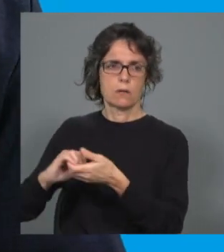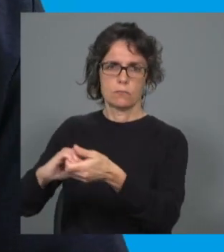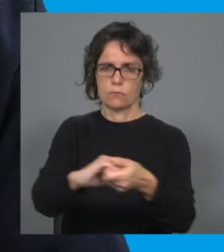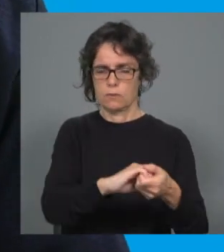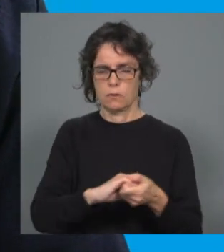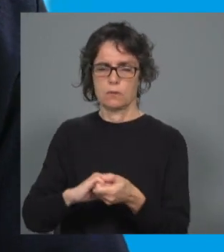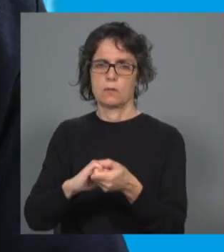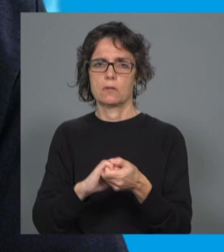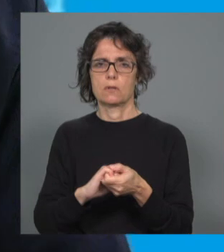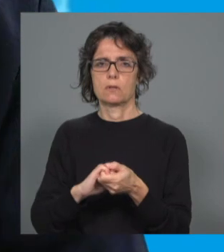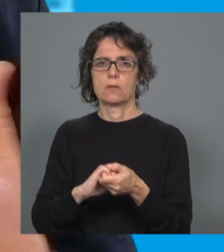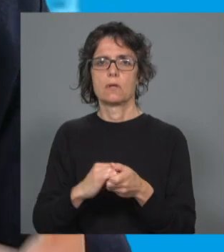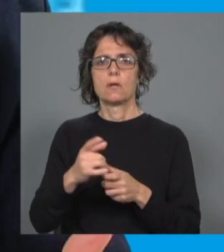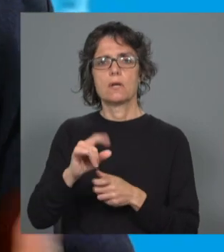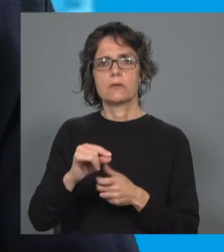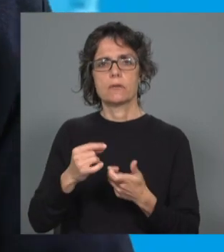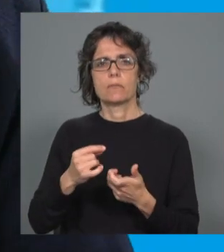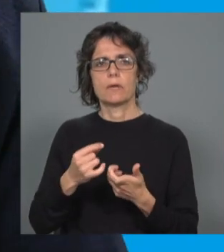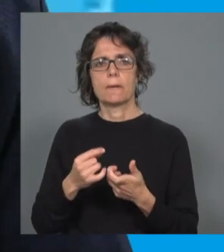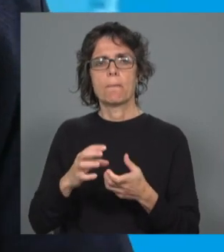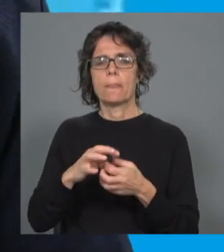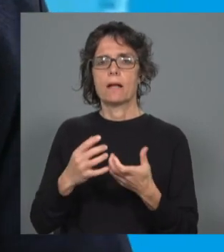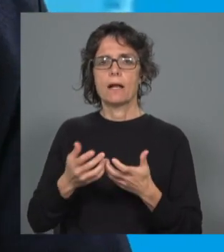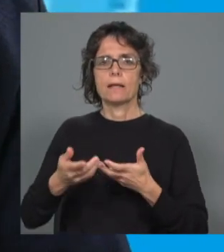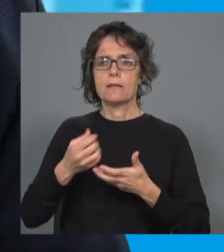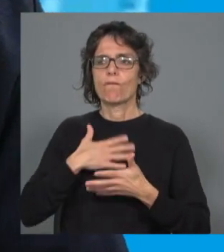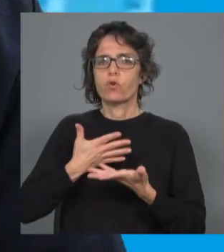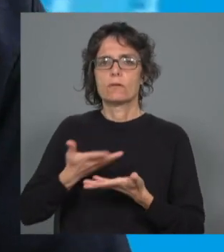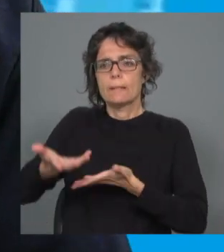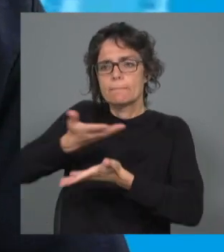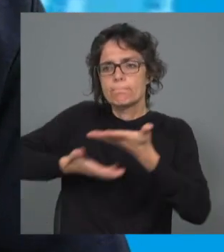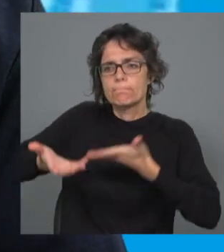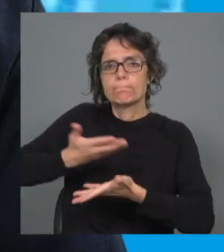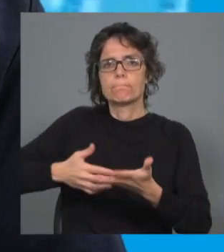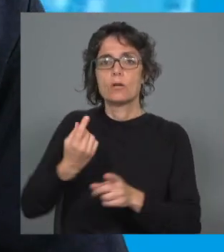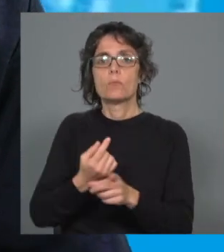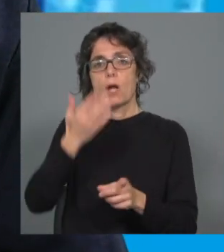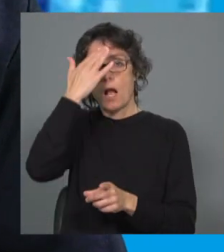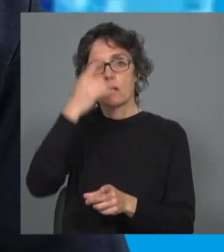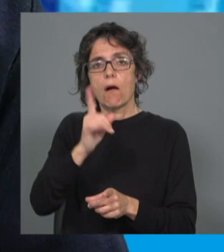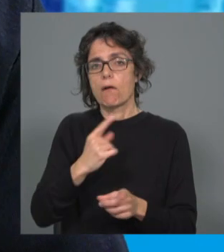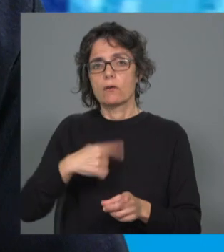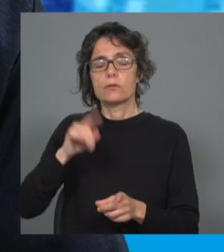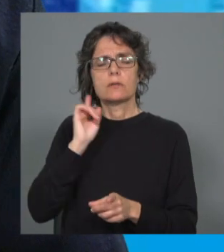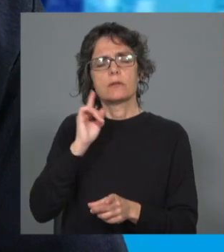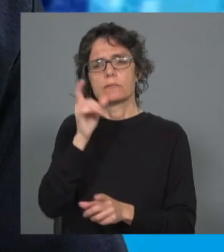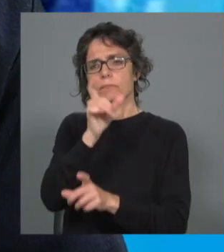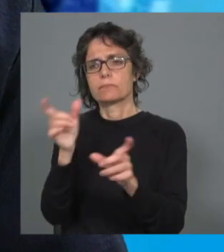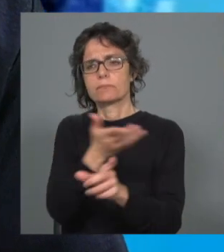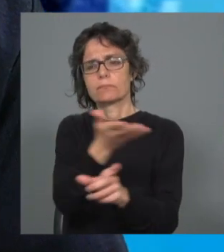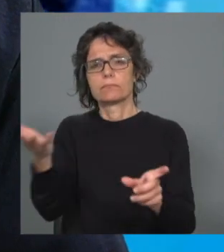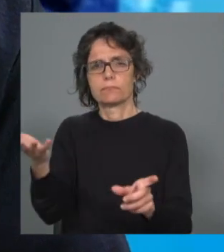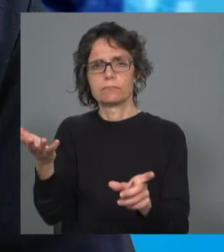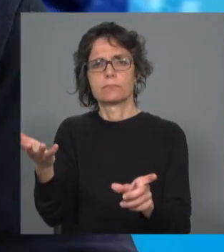solidariedade, com o sentido da partilha, porque entendemos que é importante que as pessoas